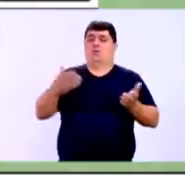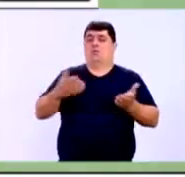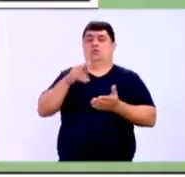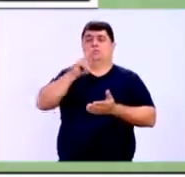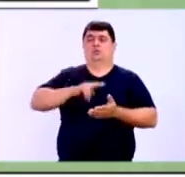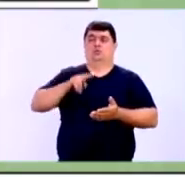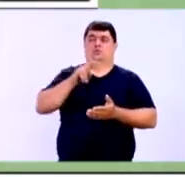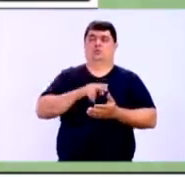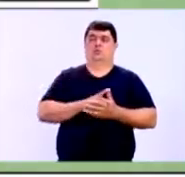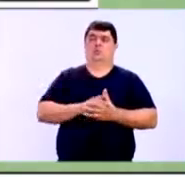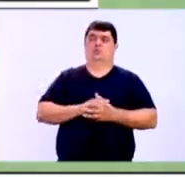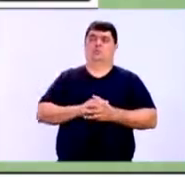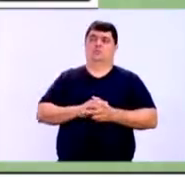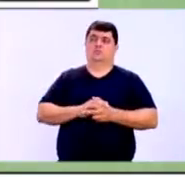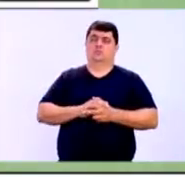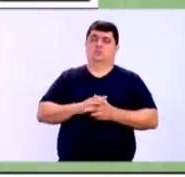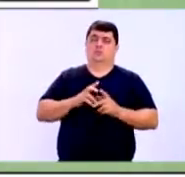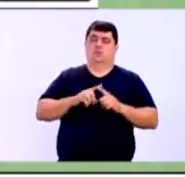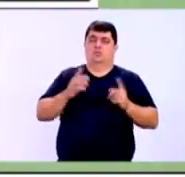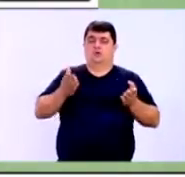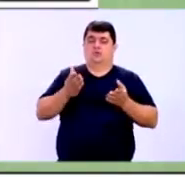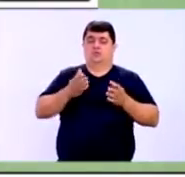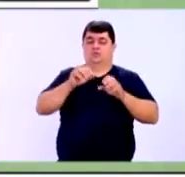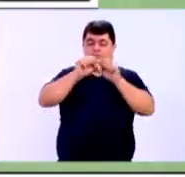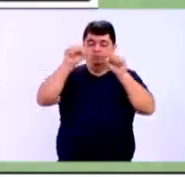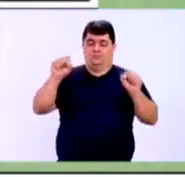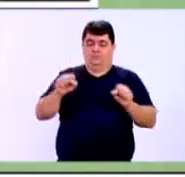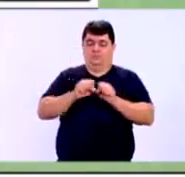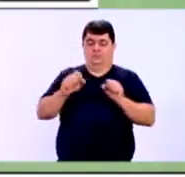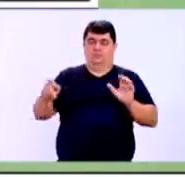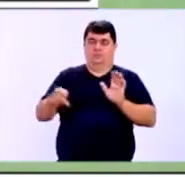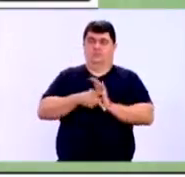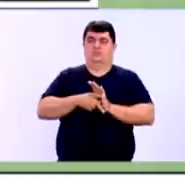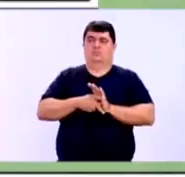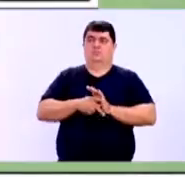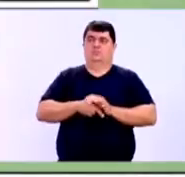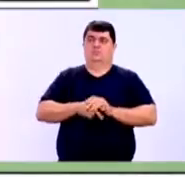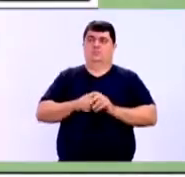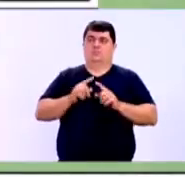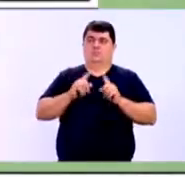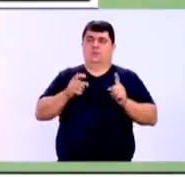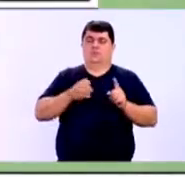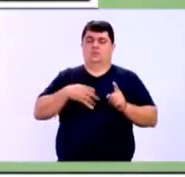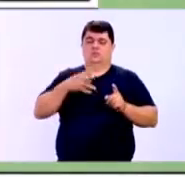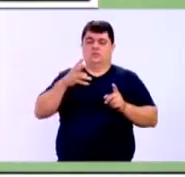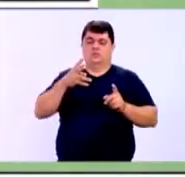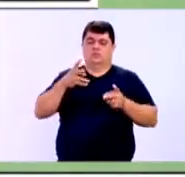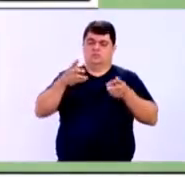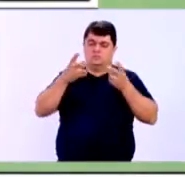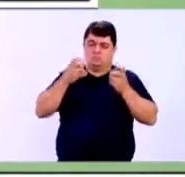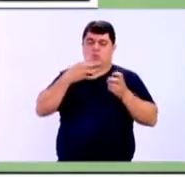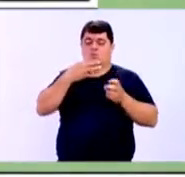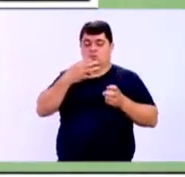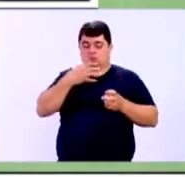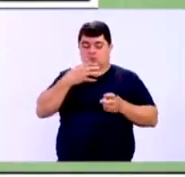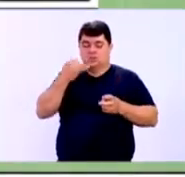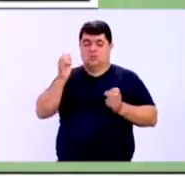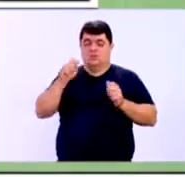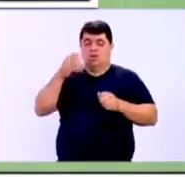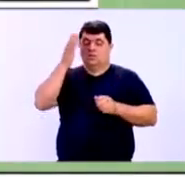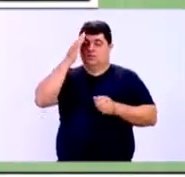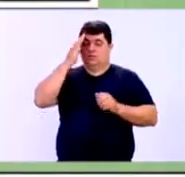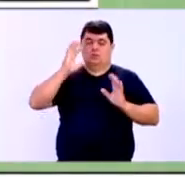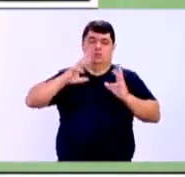usada. Mas só que hoje ela é de uma forma automatizada. Mas se tivermos uma noção dessa ficha aqui, entenderemos todas